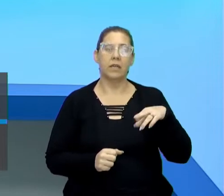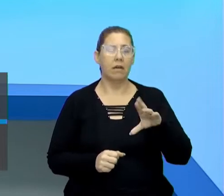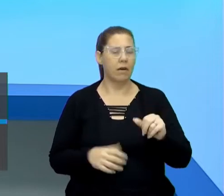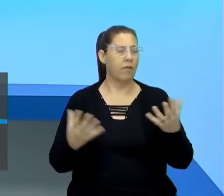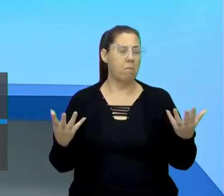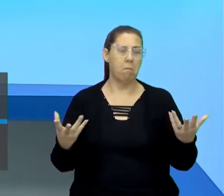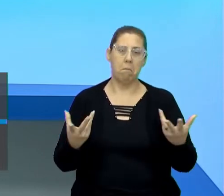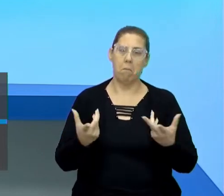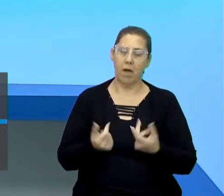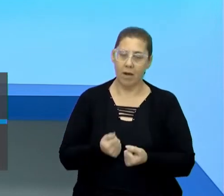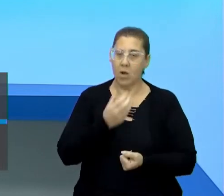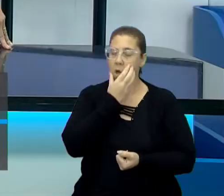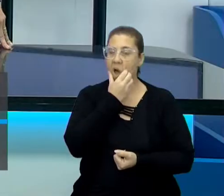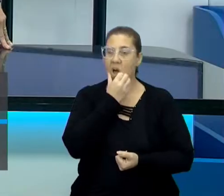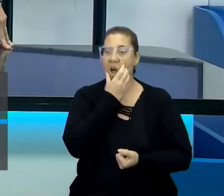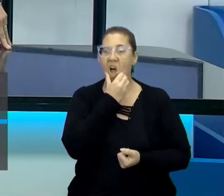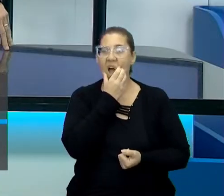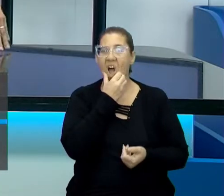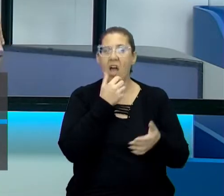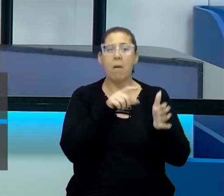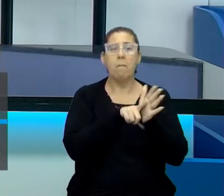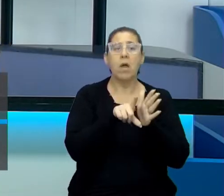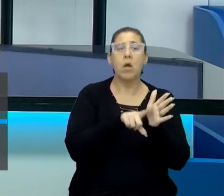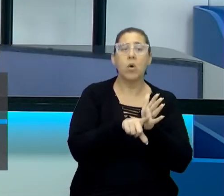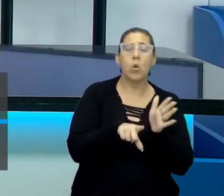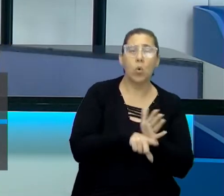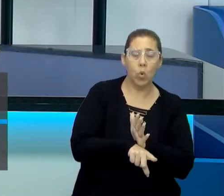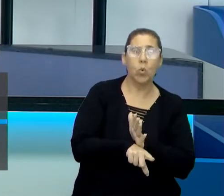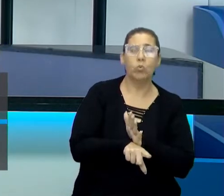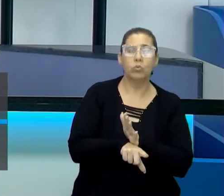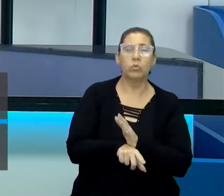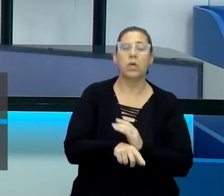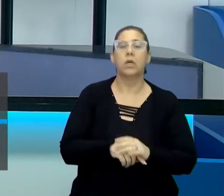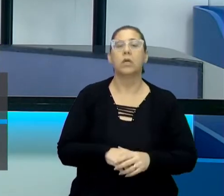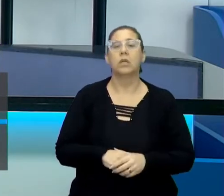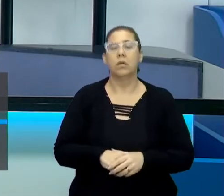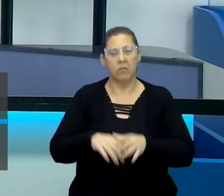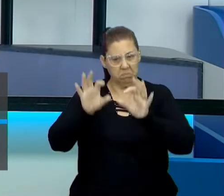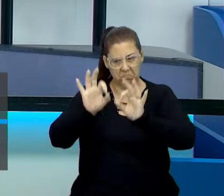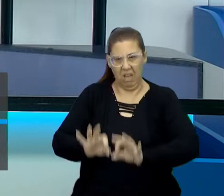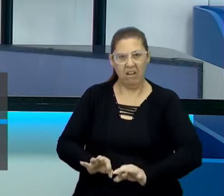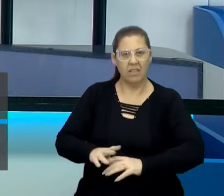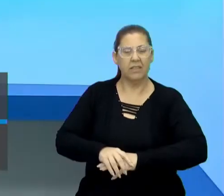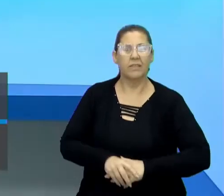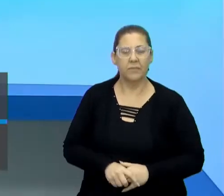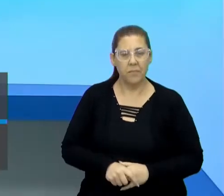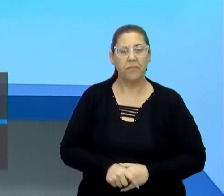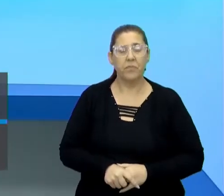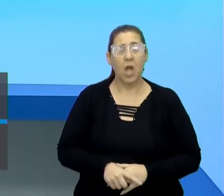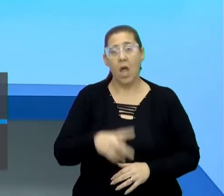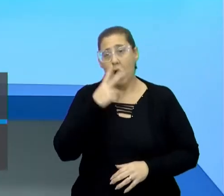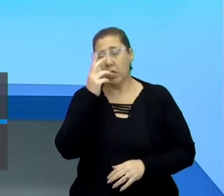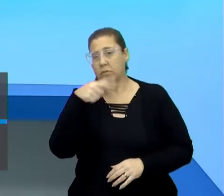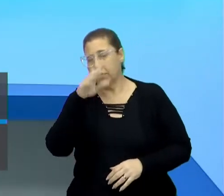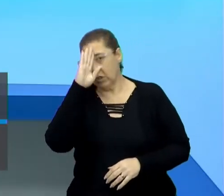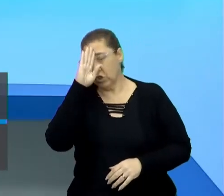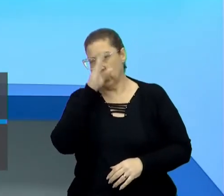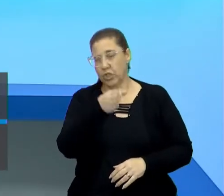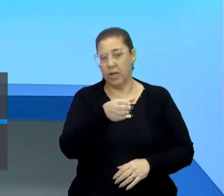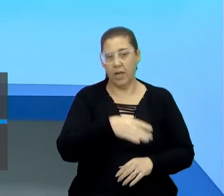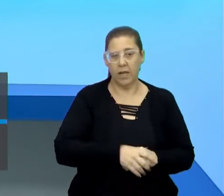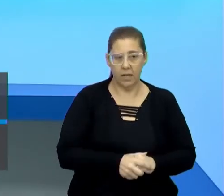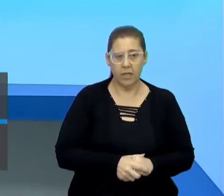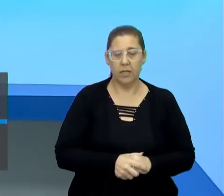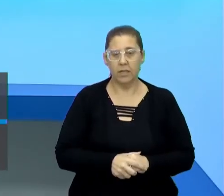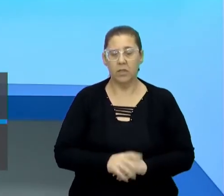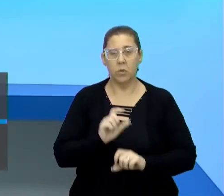excelente. Aliás, e essas perguntas foram bem, assim, bem assertivas, né? Eu acho que você foi direto